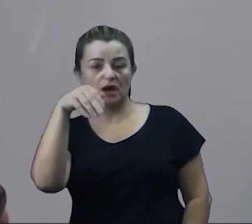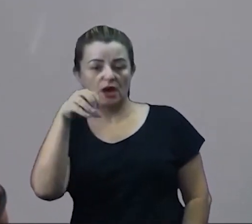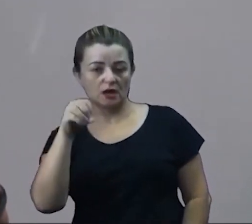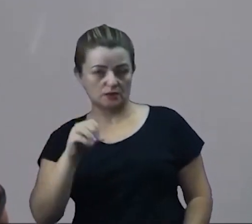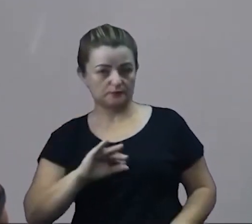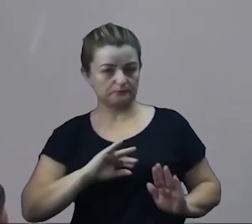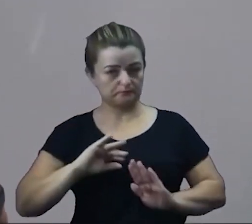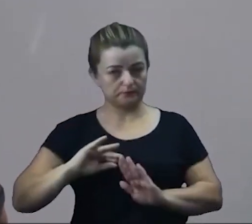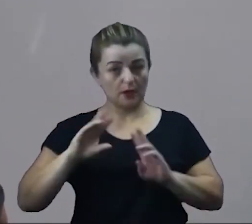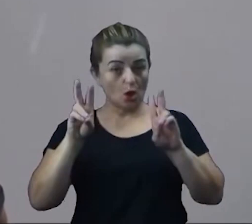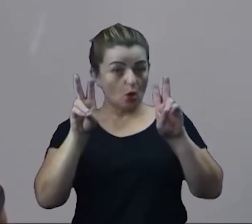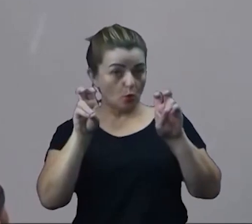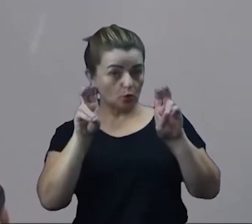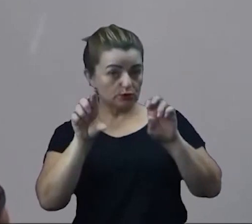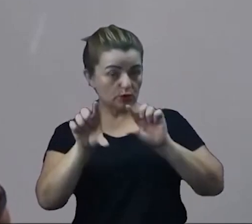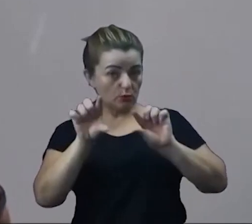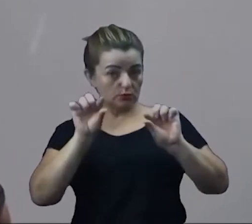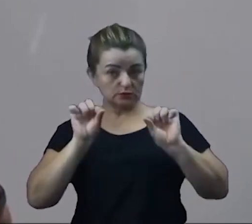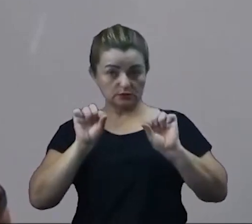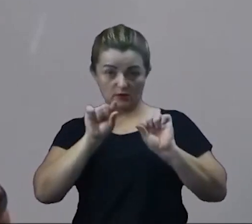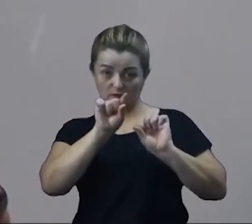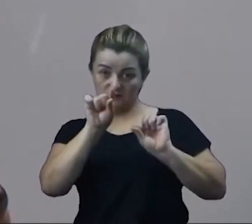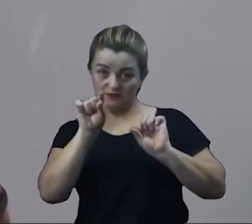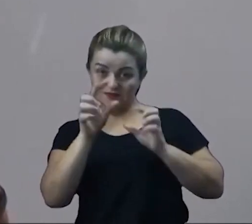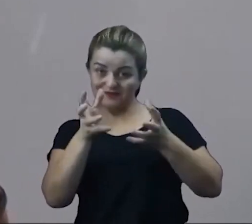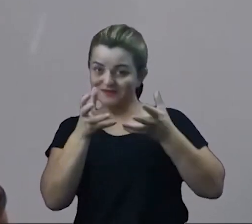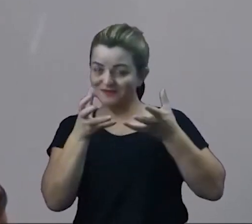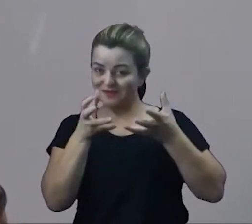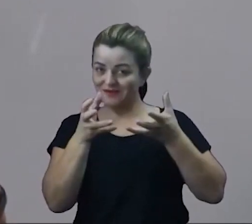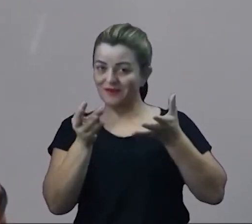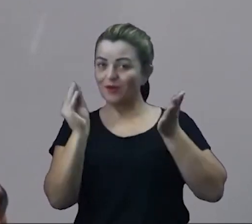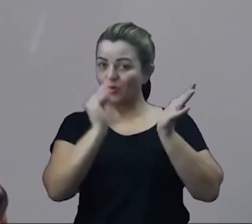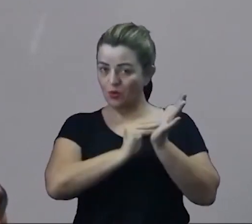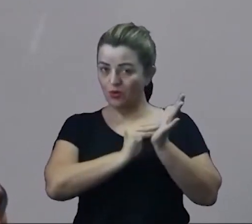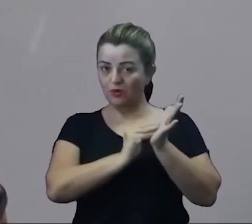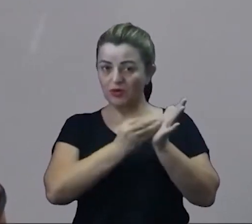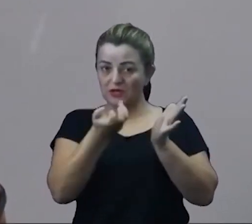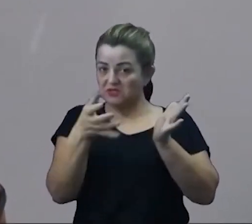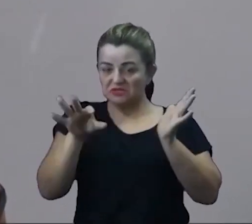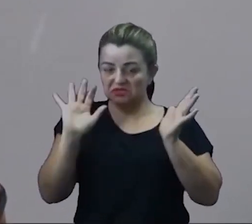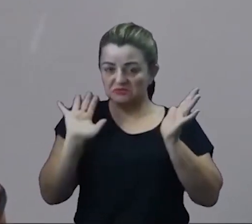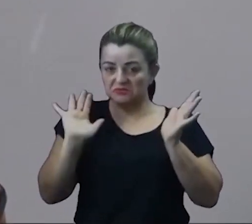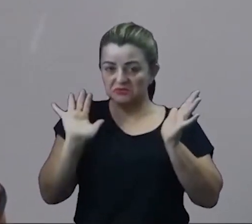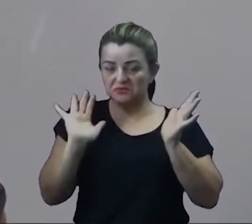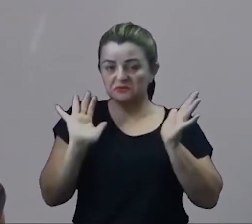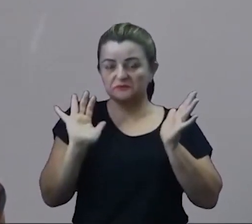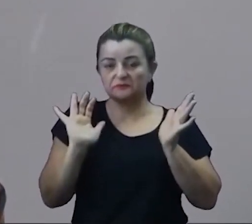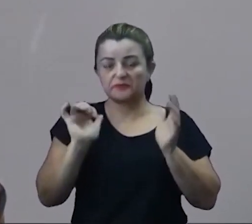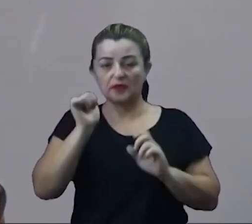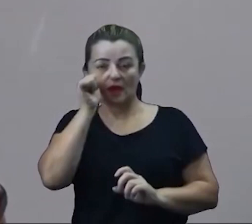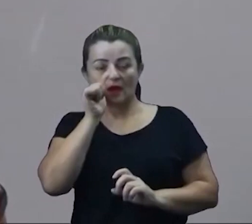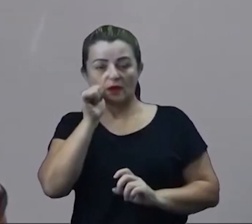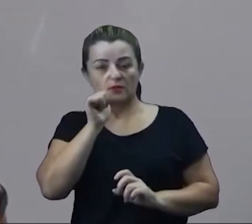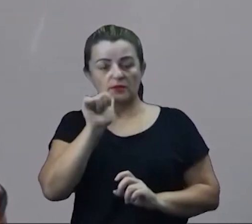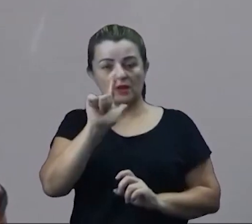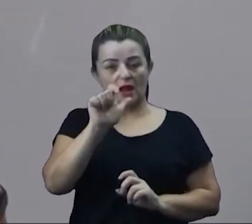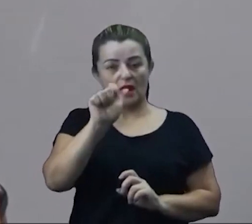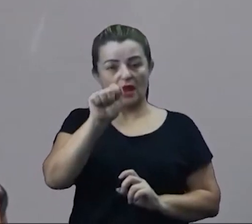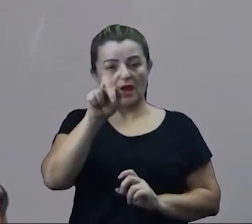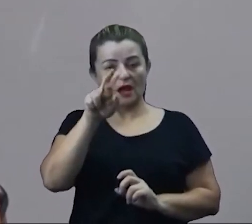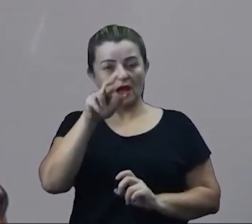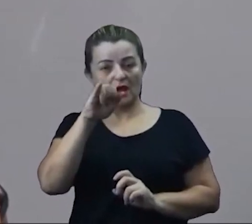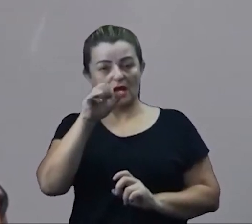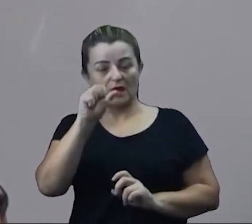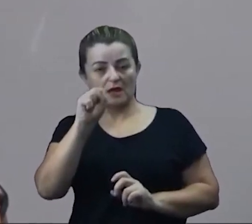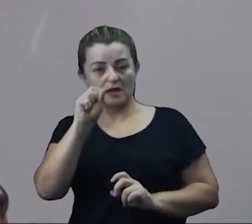é opcional, tá? Você coloca se você quiser. E a Larissa treinou um título no qual ela